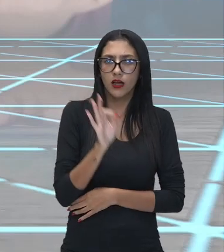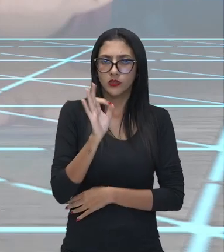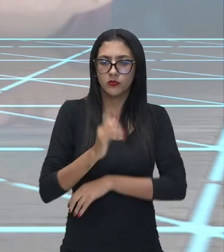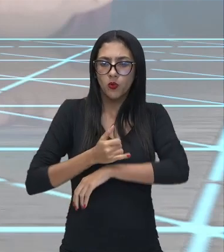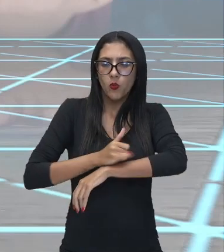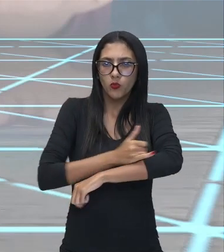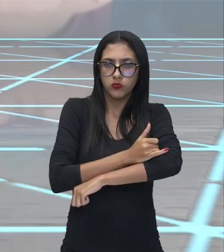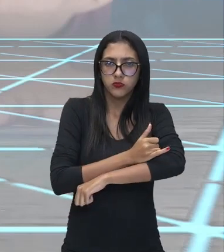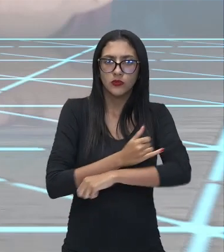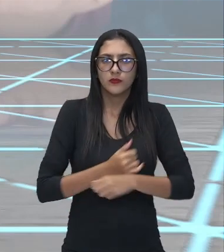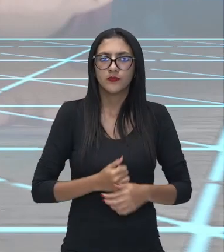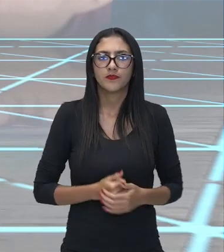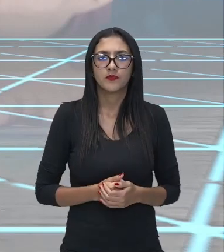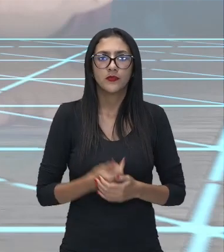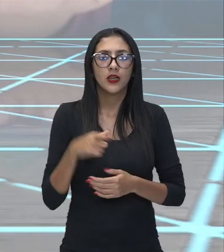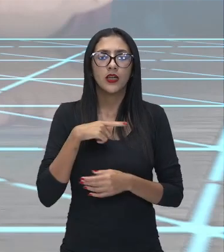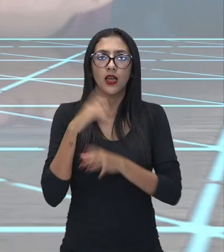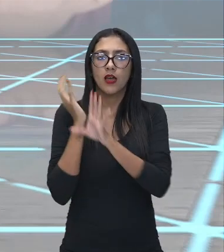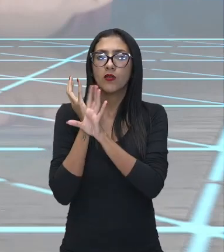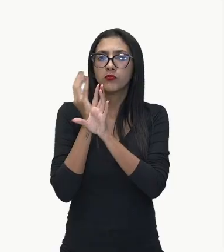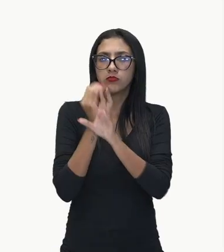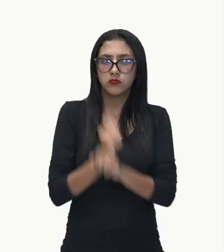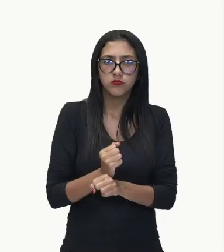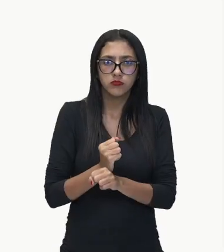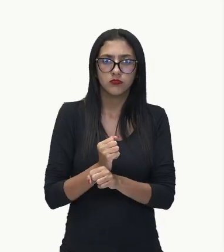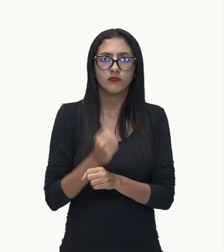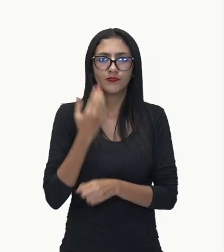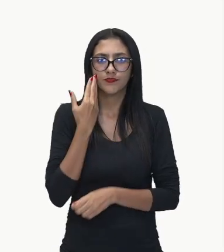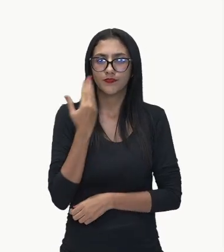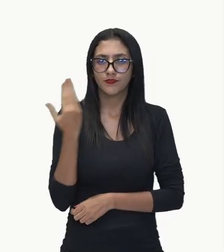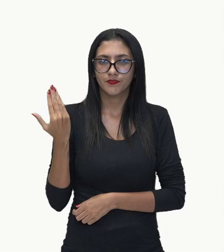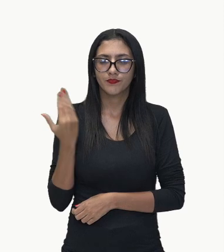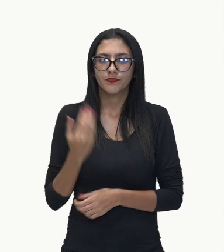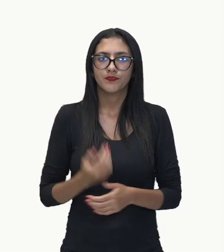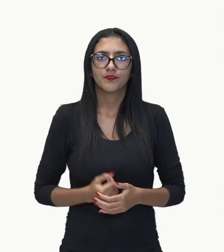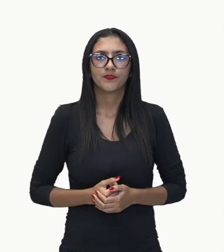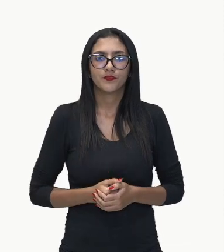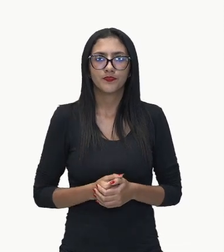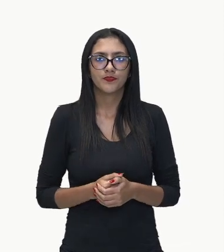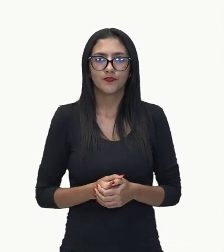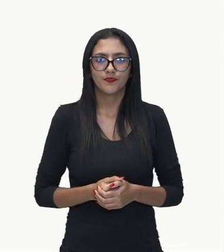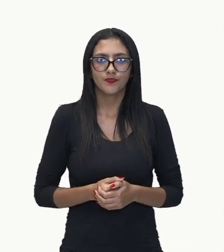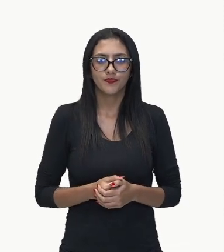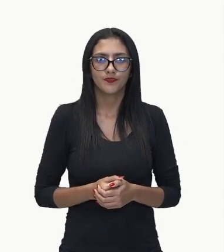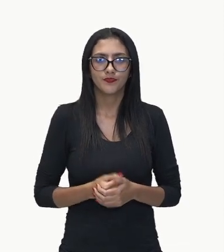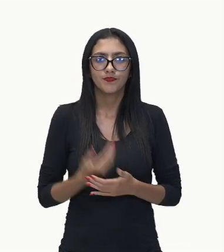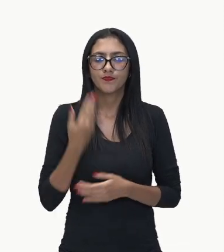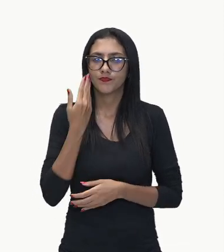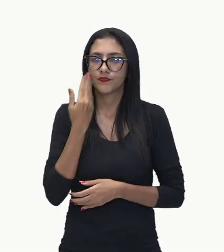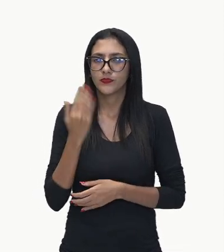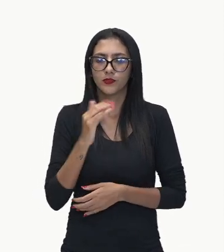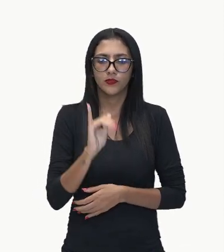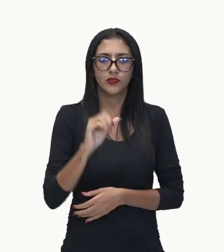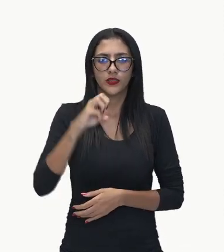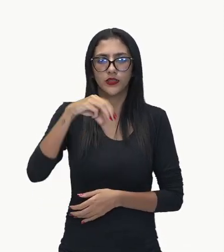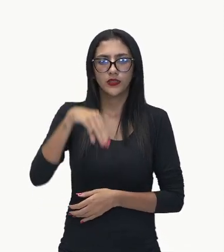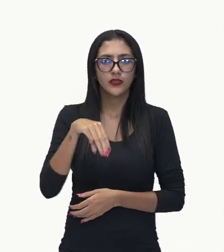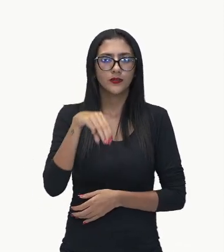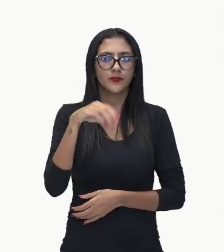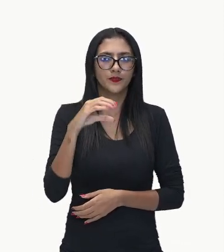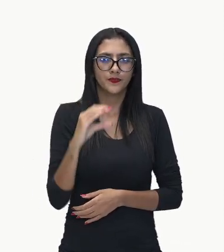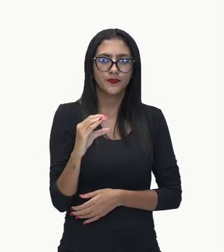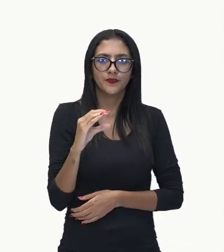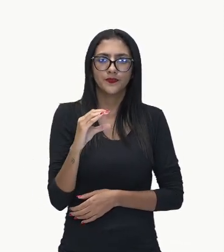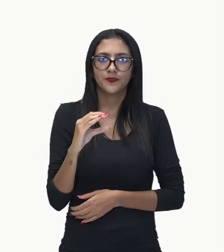tem, que é o cálculo do índice de massa corporal, que, como vocês estão observando aí na cartela, né?